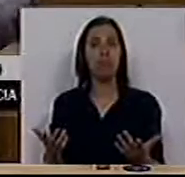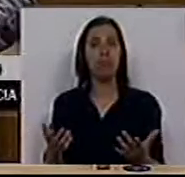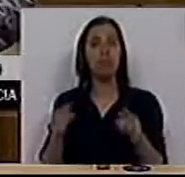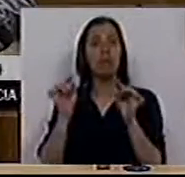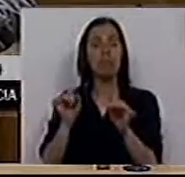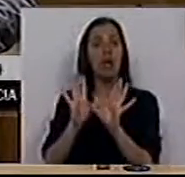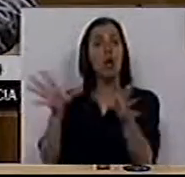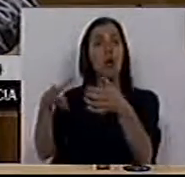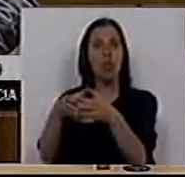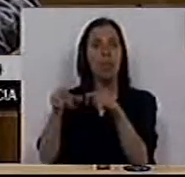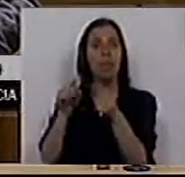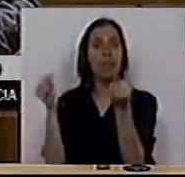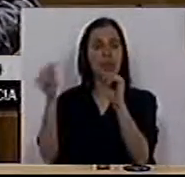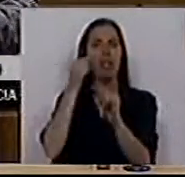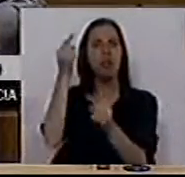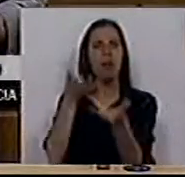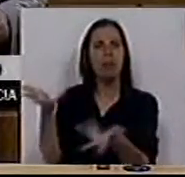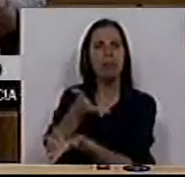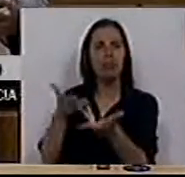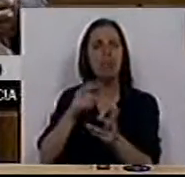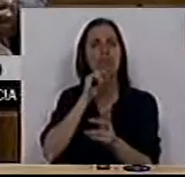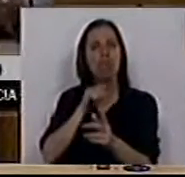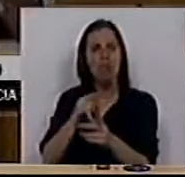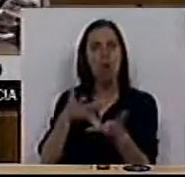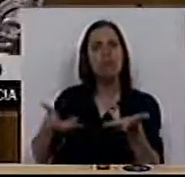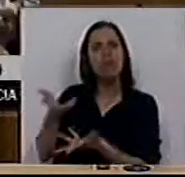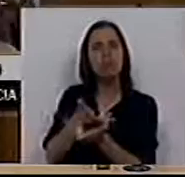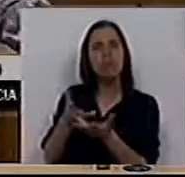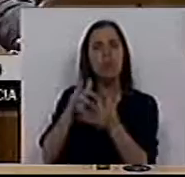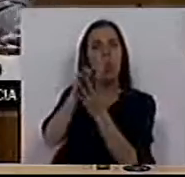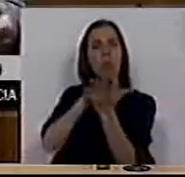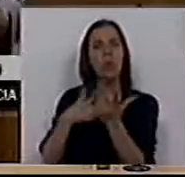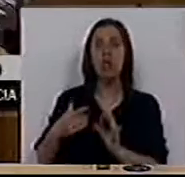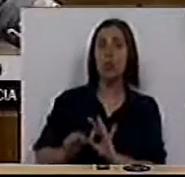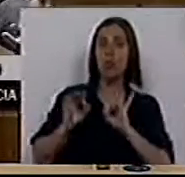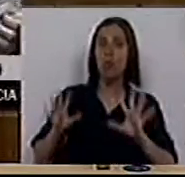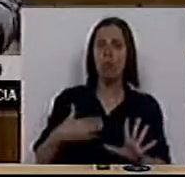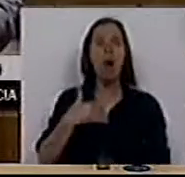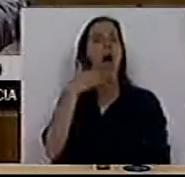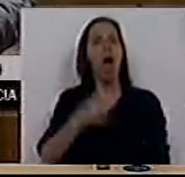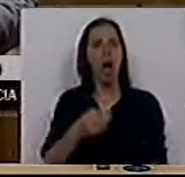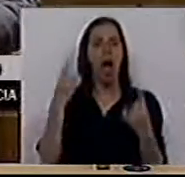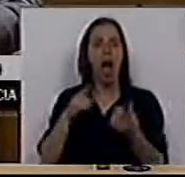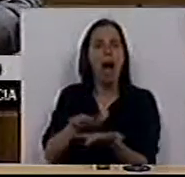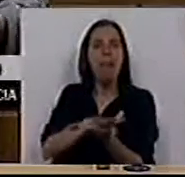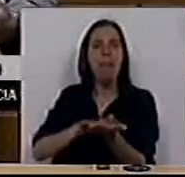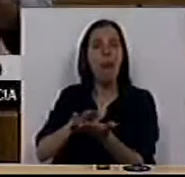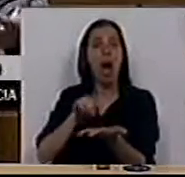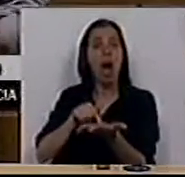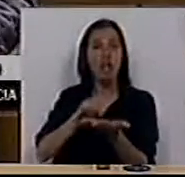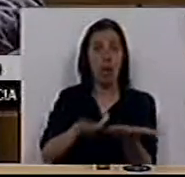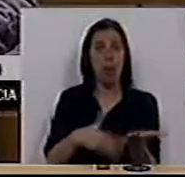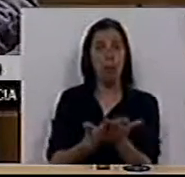na comissão, no debate de especialidade, podermos chegar eventualmente a um texto comum. Acreditamos que existe uma base